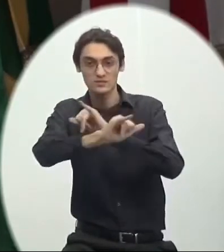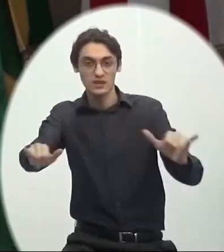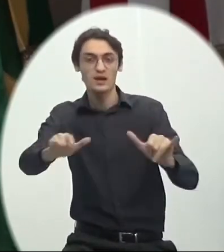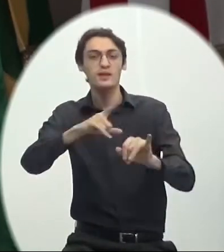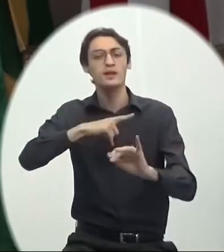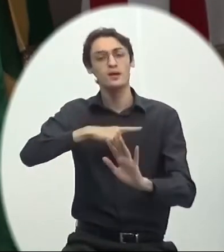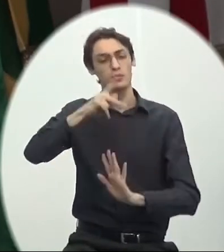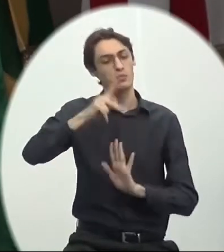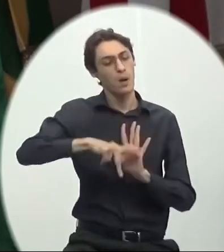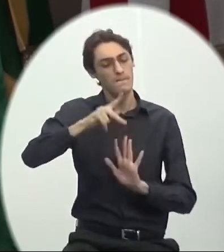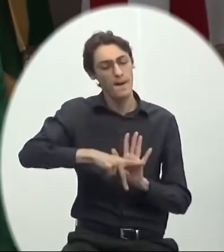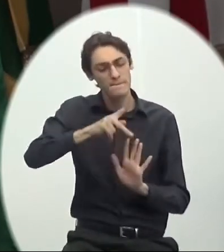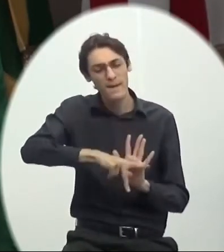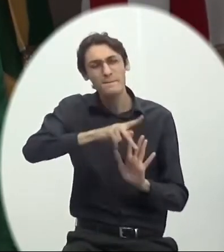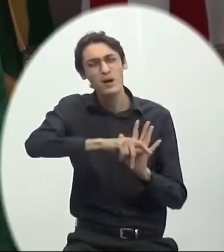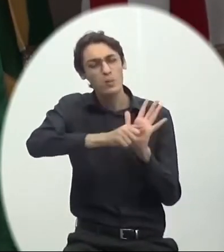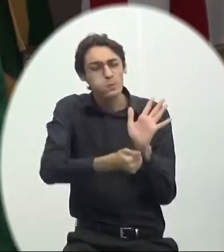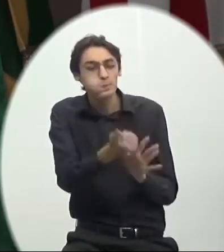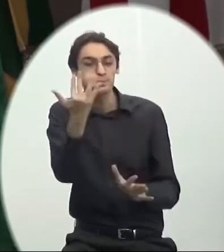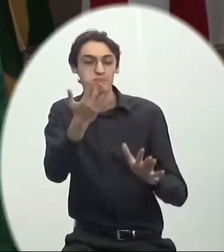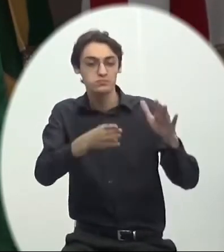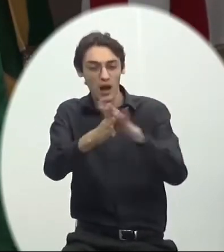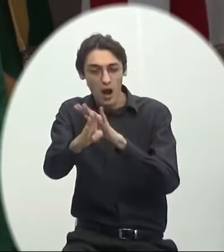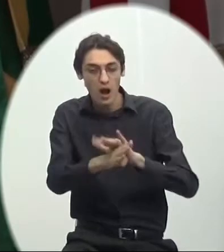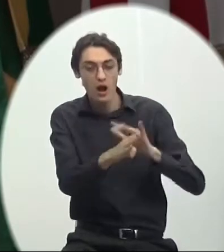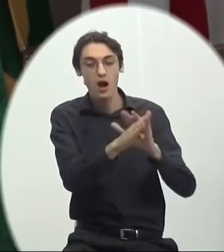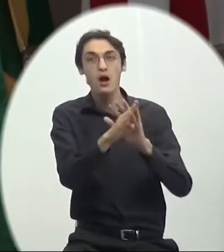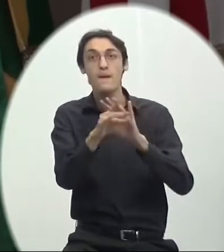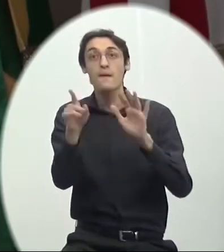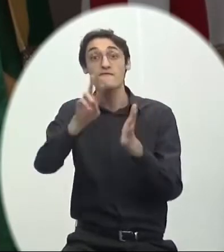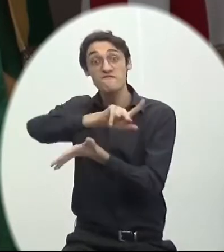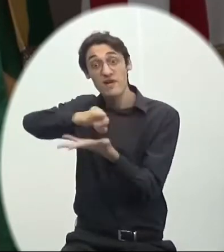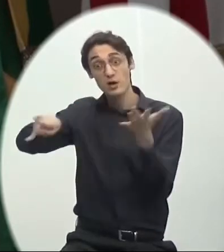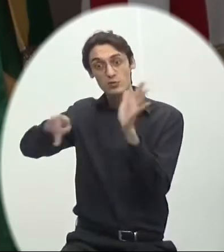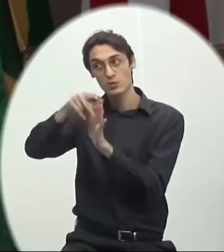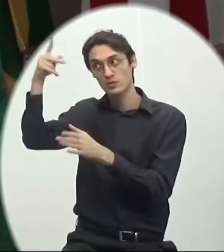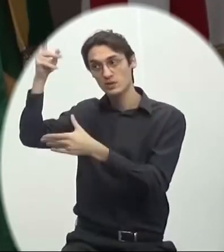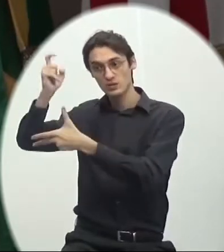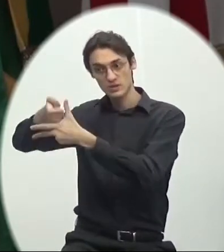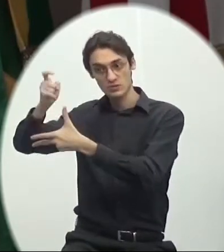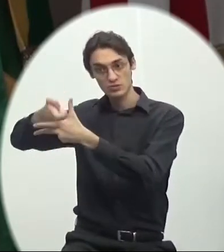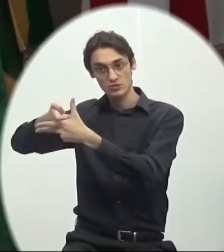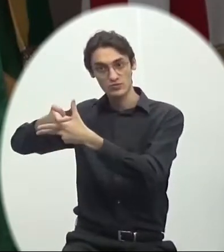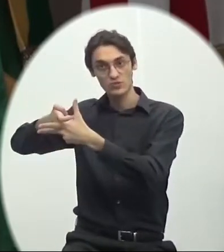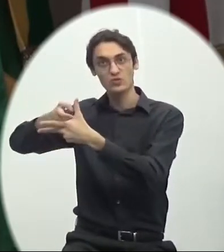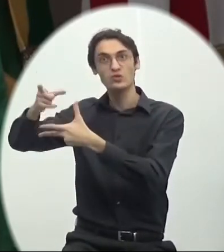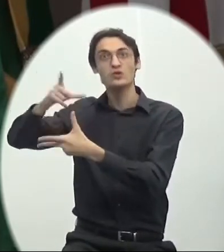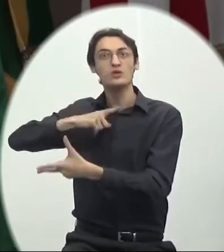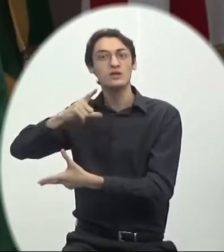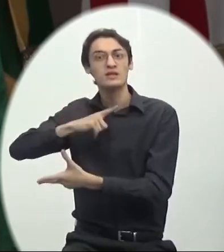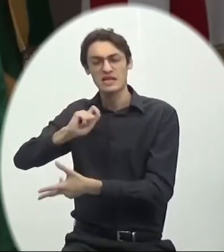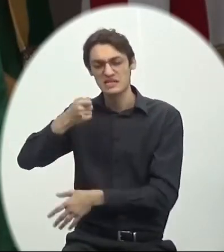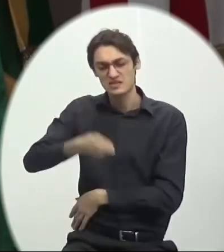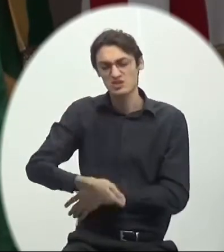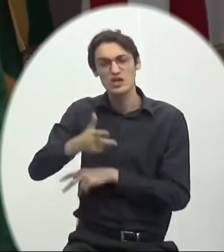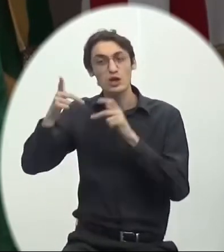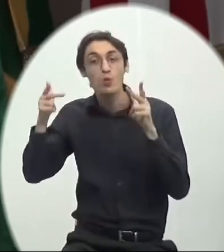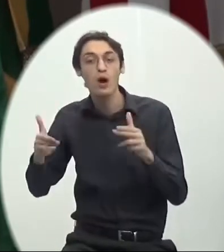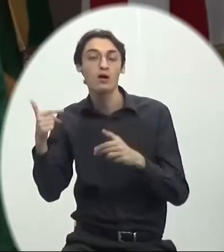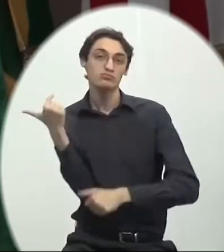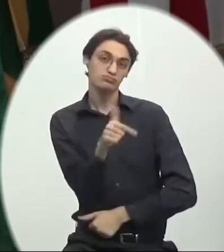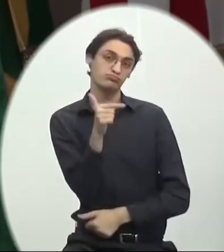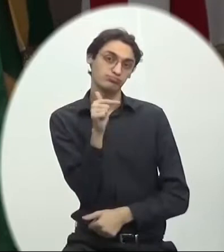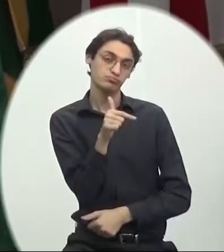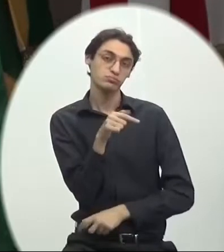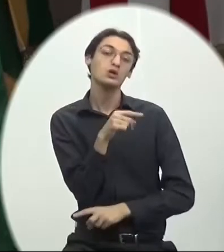projetos aprovados nessa casa, muitos do executivo, nenhum deles trouxe essa exigência. Então,